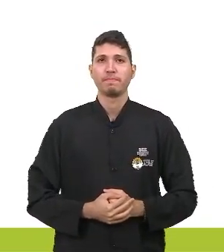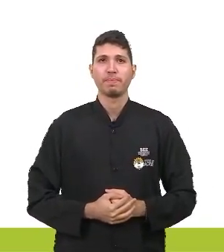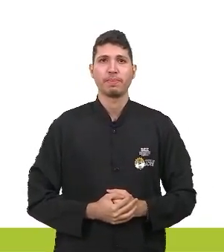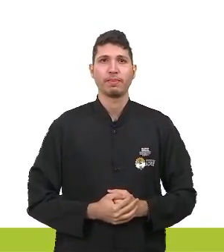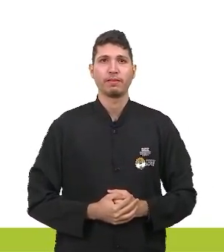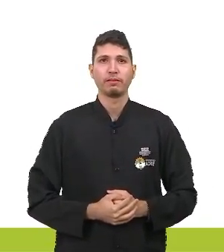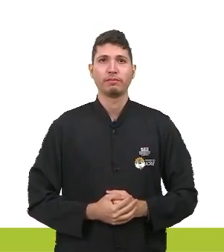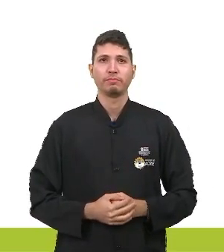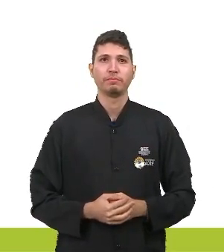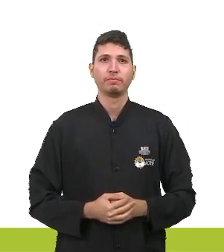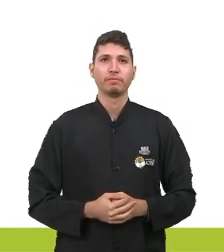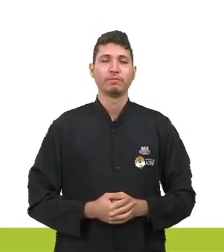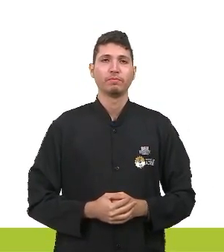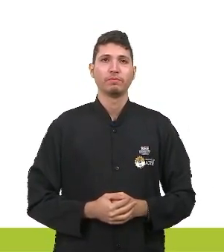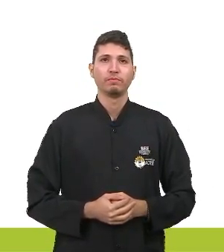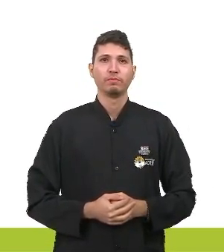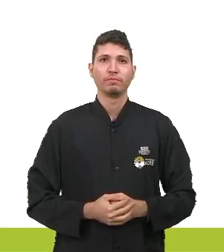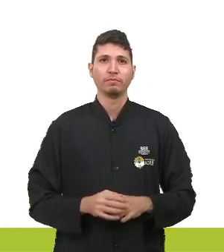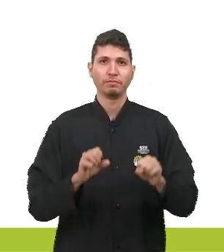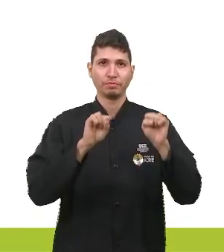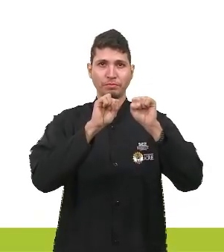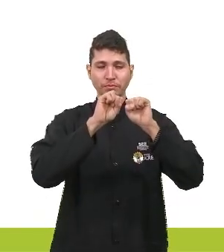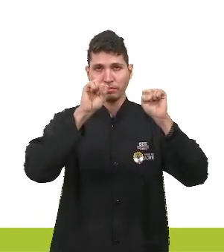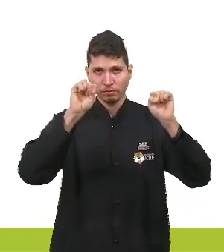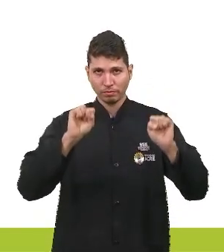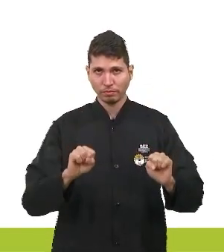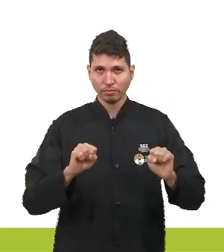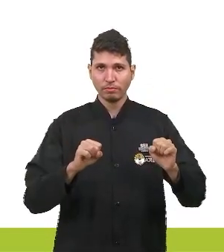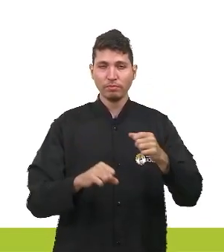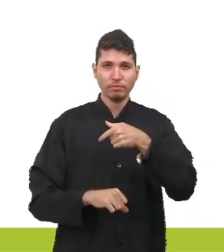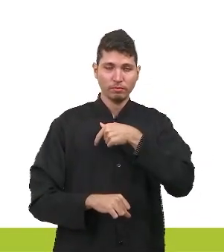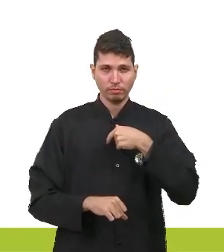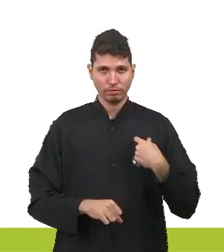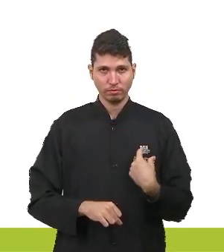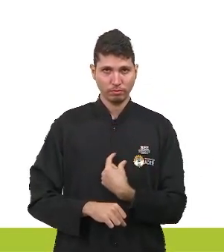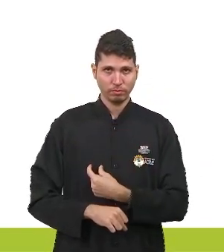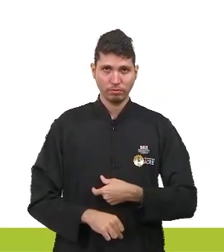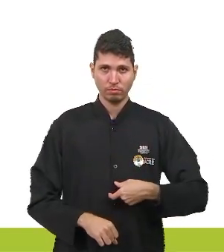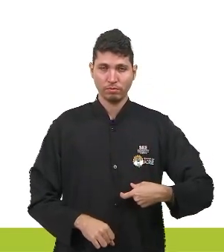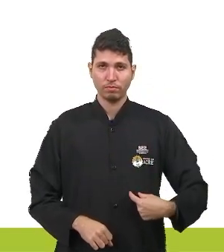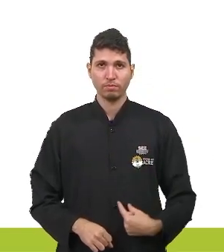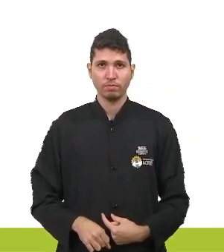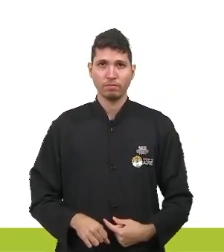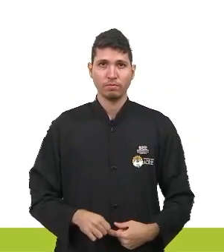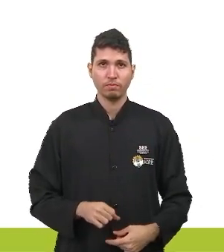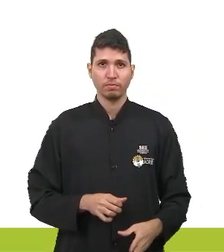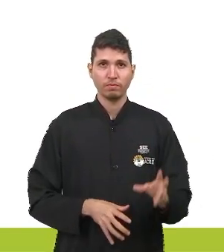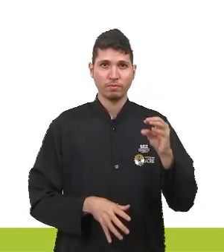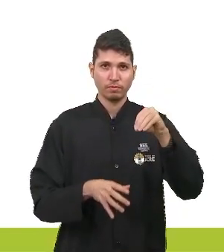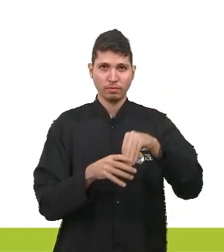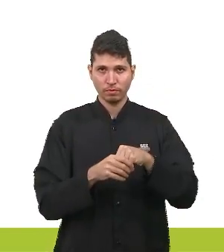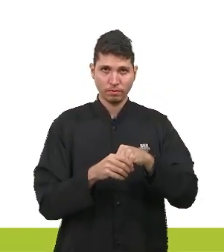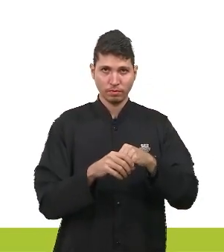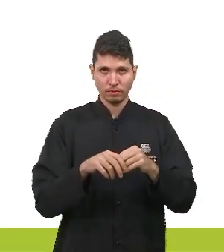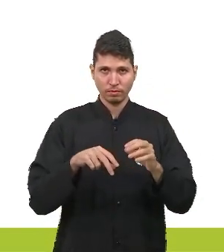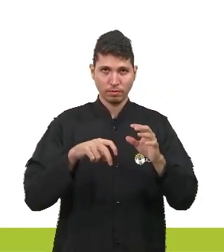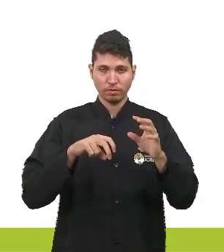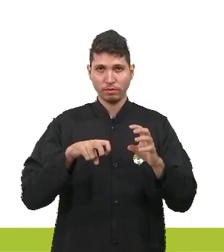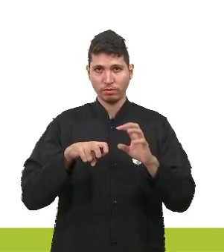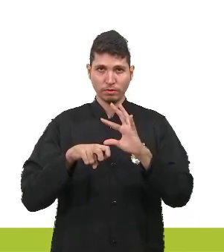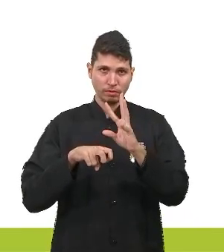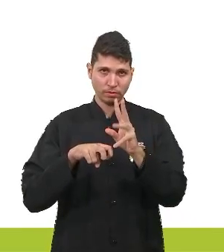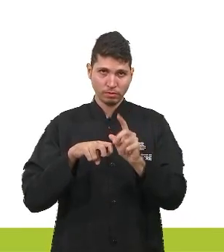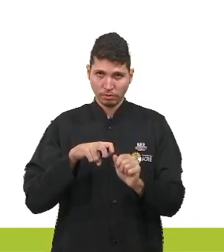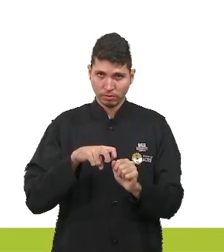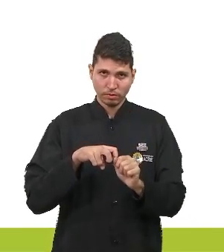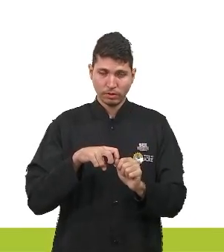esse assunto de sistema digestório, dentro da anatomia e fisiologia animal cobrada pelo